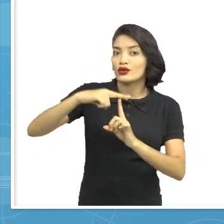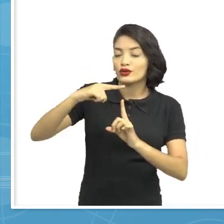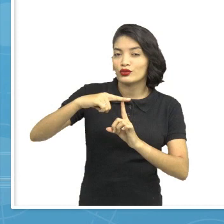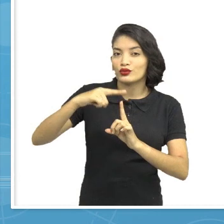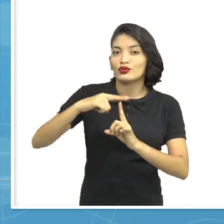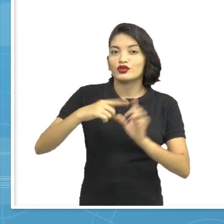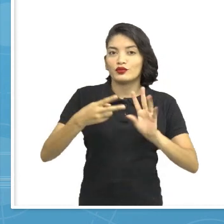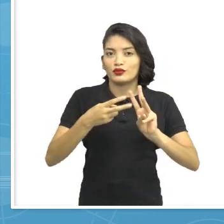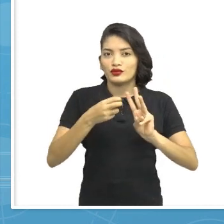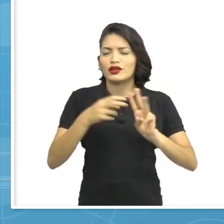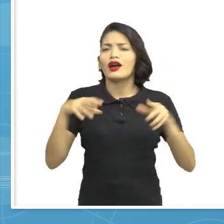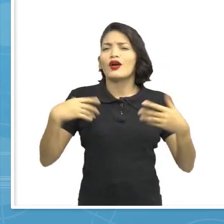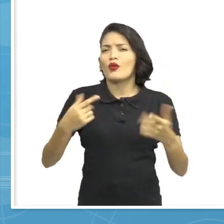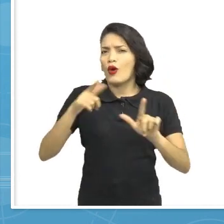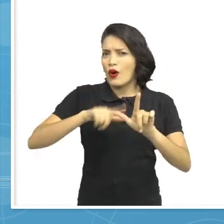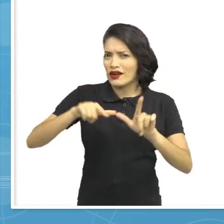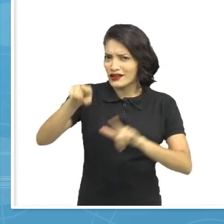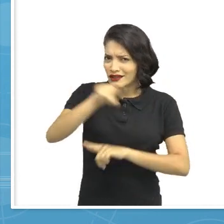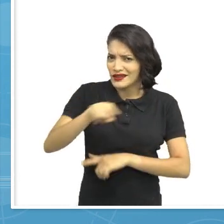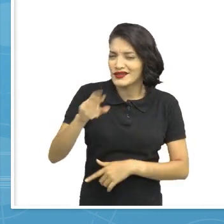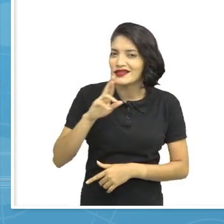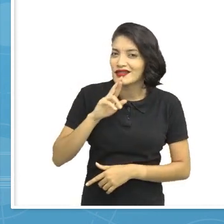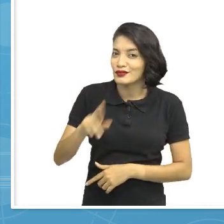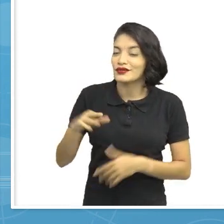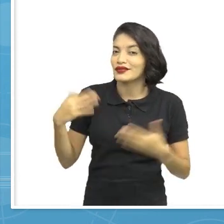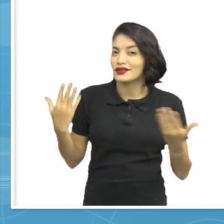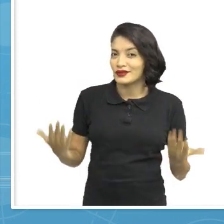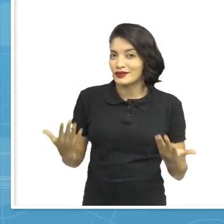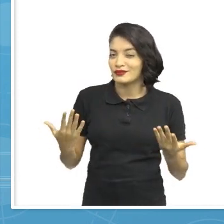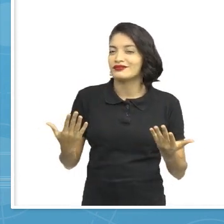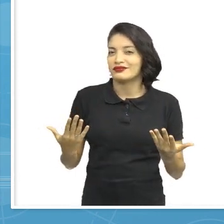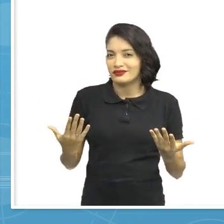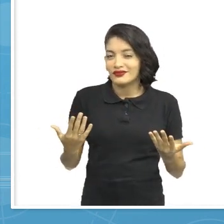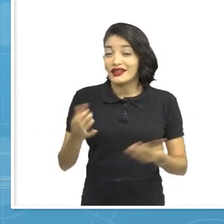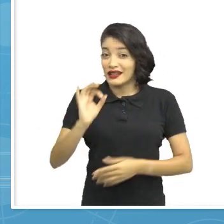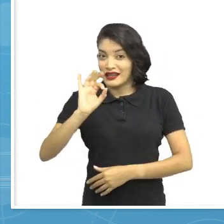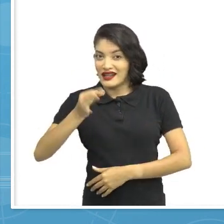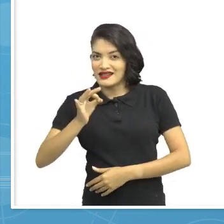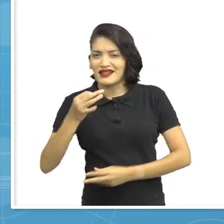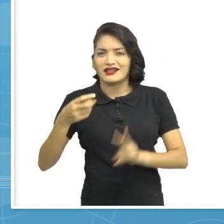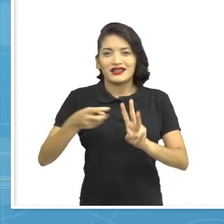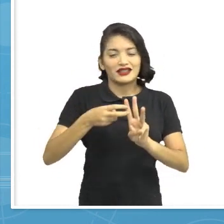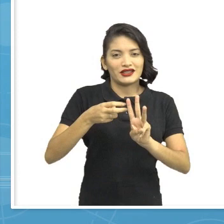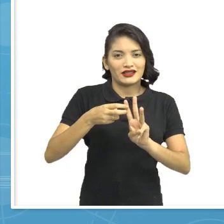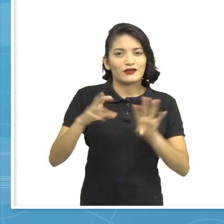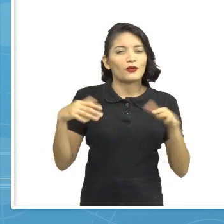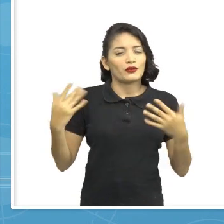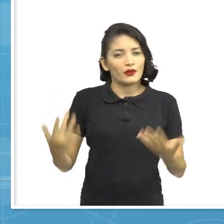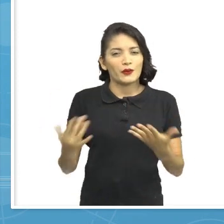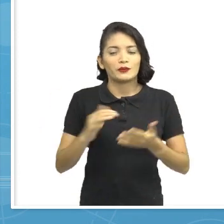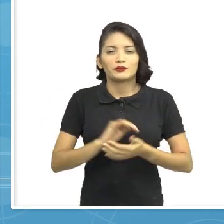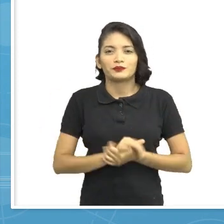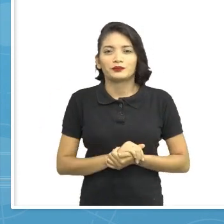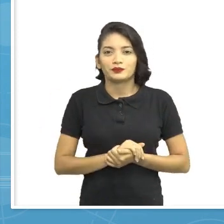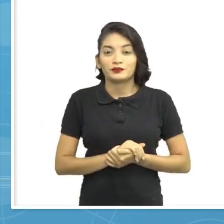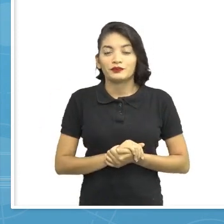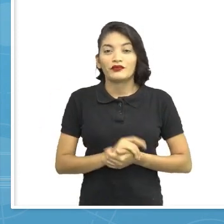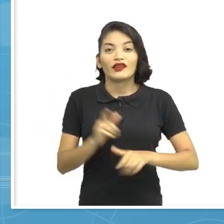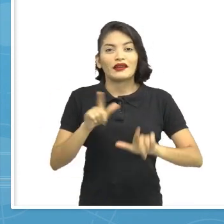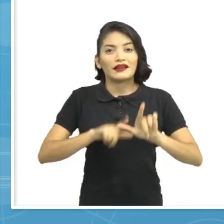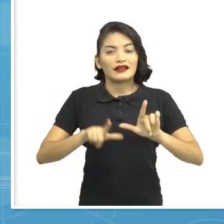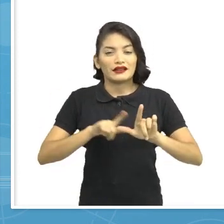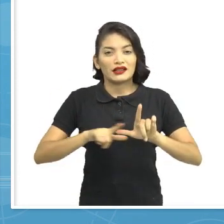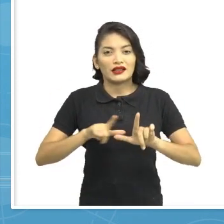letra... Qual foi a letra que vocês marcaram aí, que a gente pode considerar indígena? Vamos lá. É a